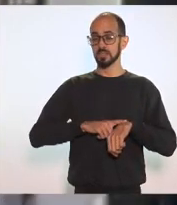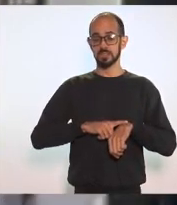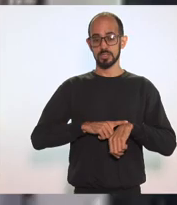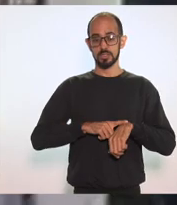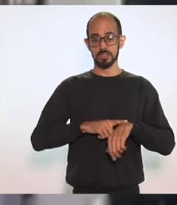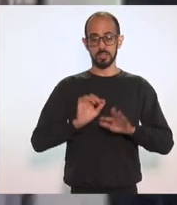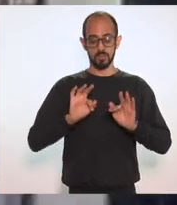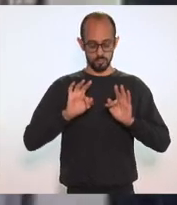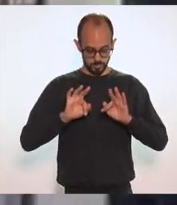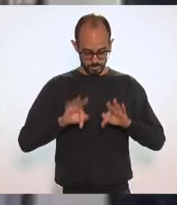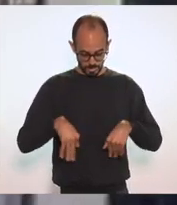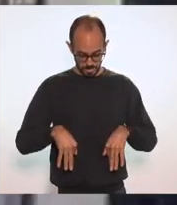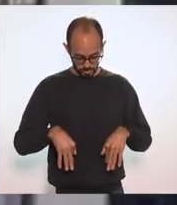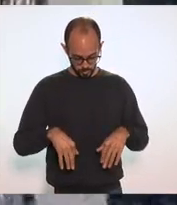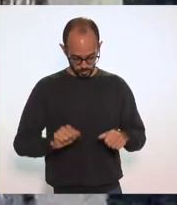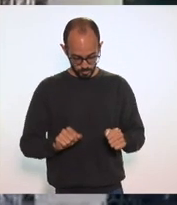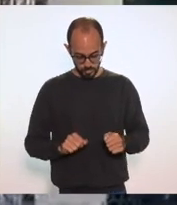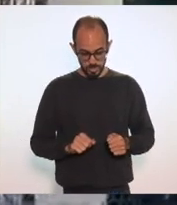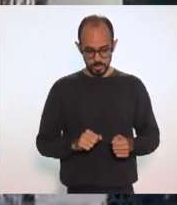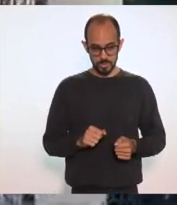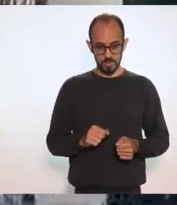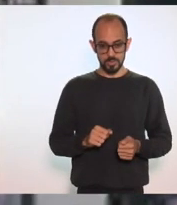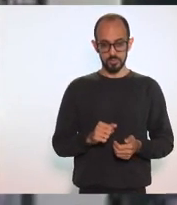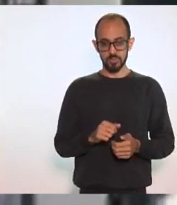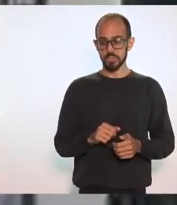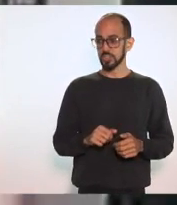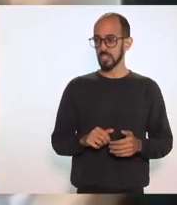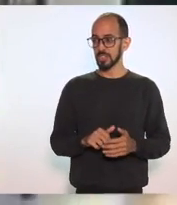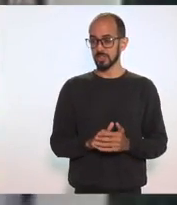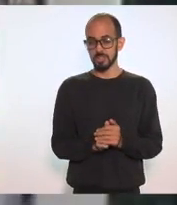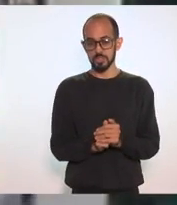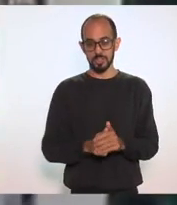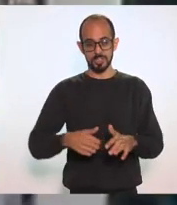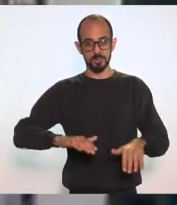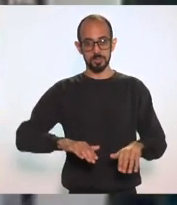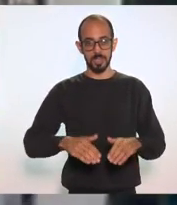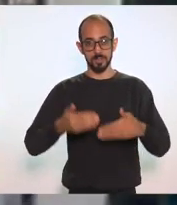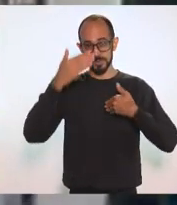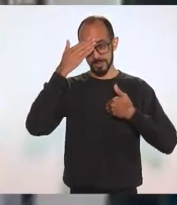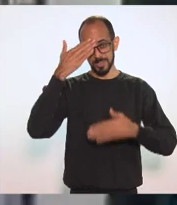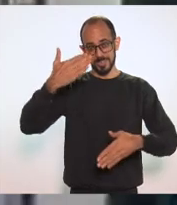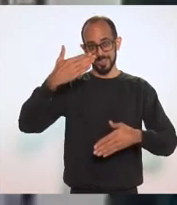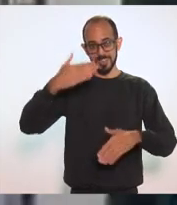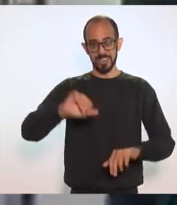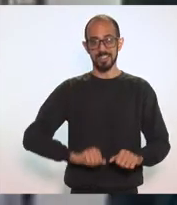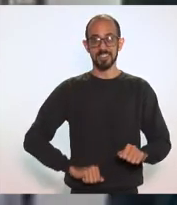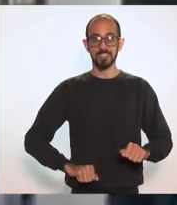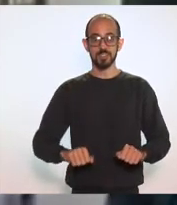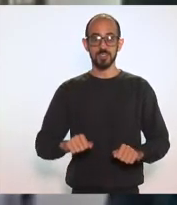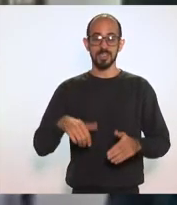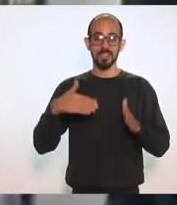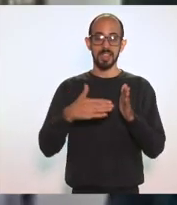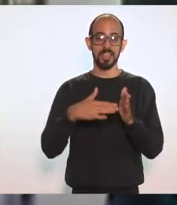estarão encerradas todas elas. De maneira que eu agradeço e até